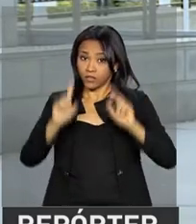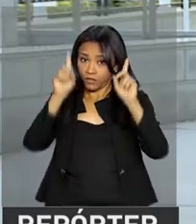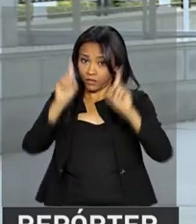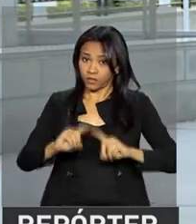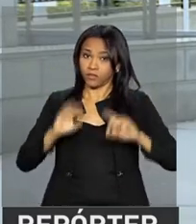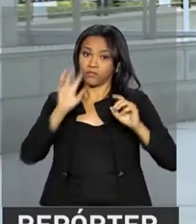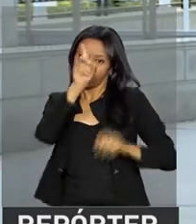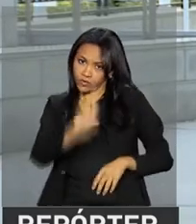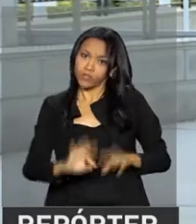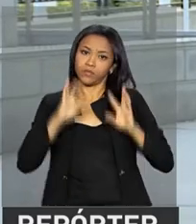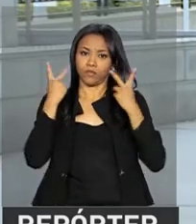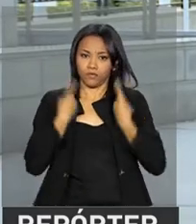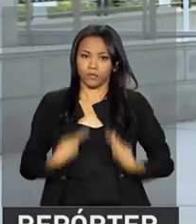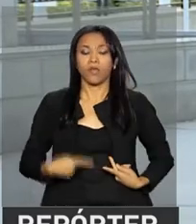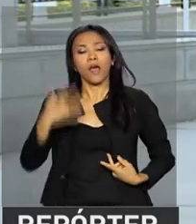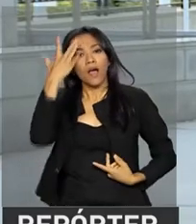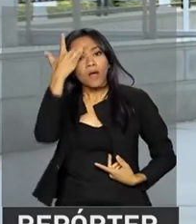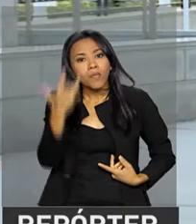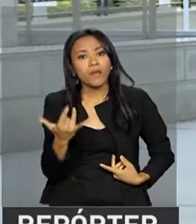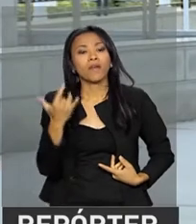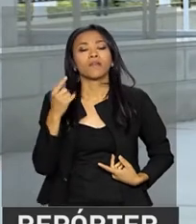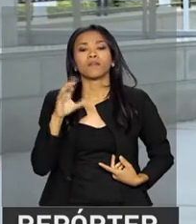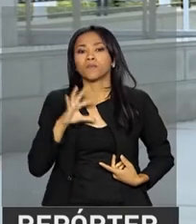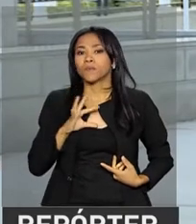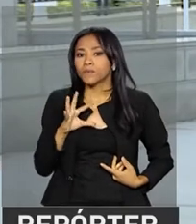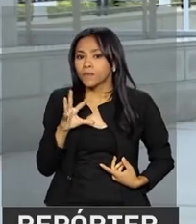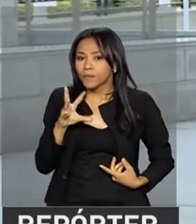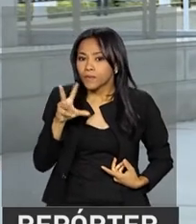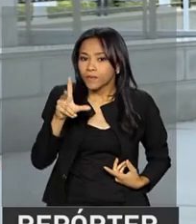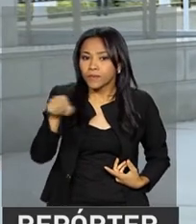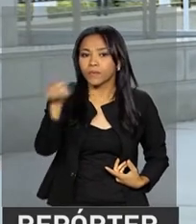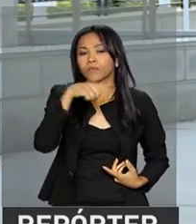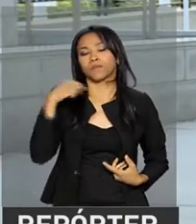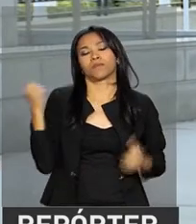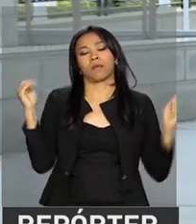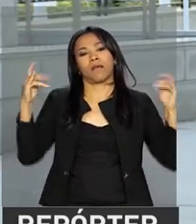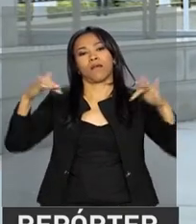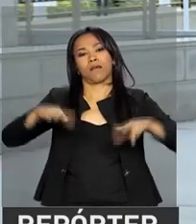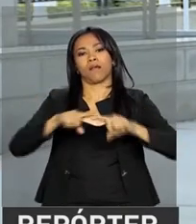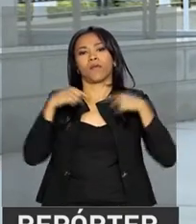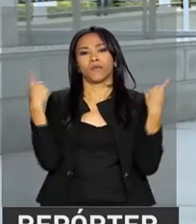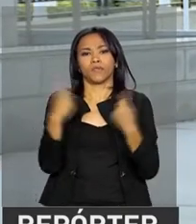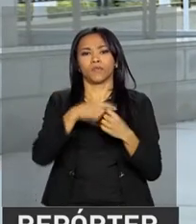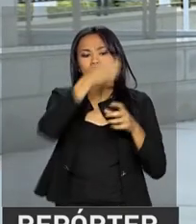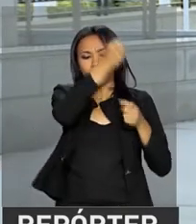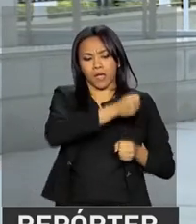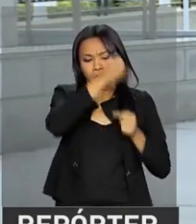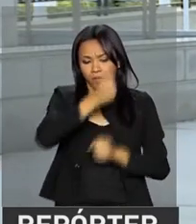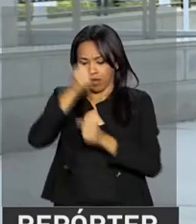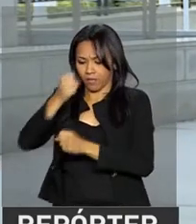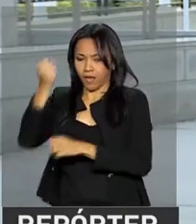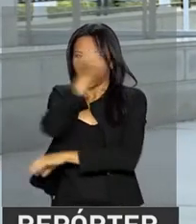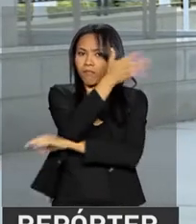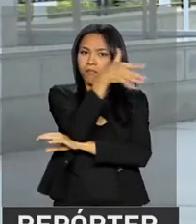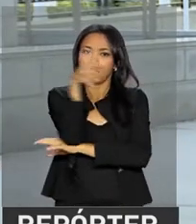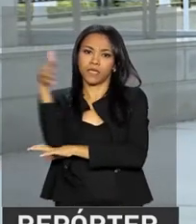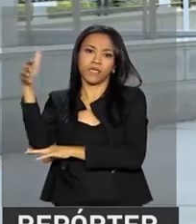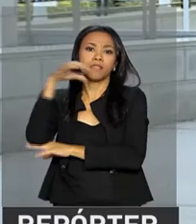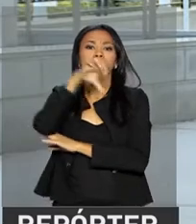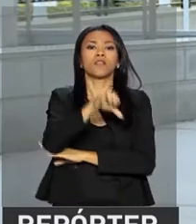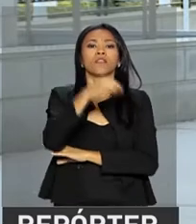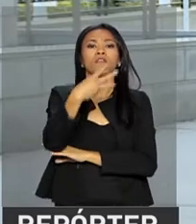amanhã todos esses maços vazios estarão prontos para reunião com as bandeiras de todos os 193